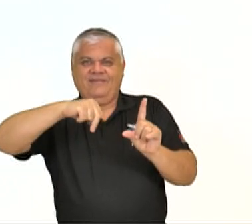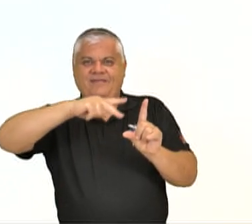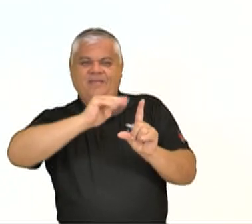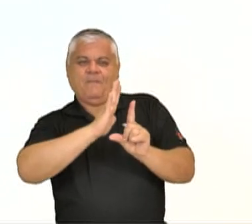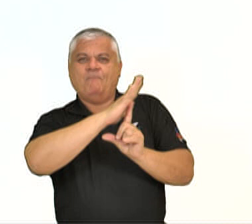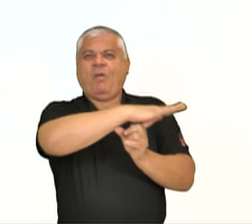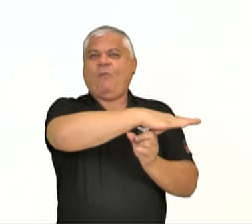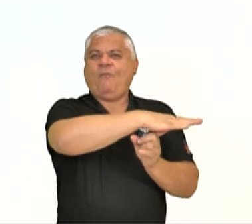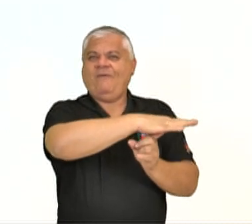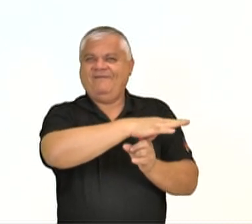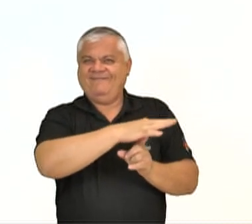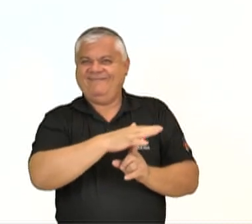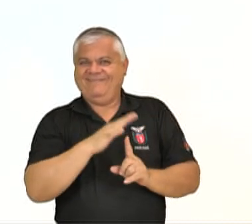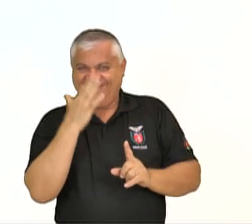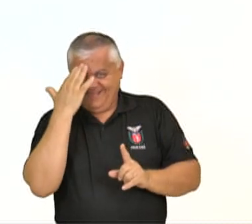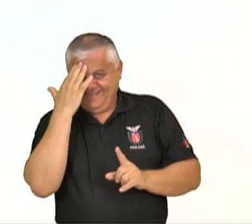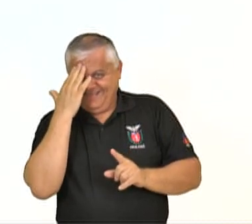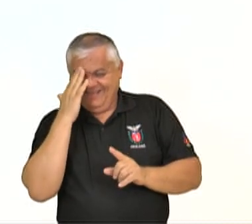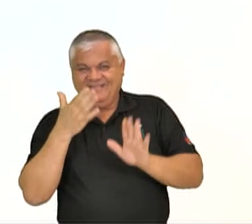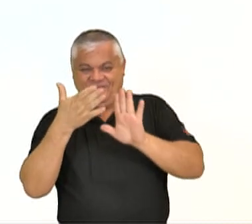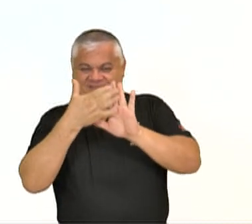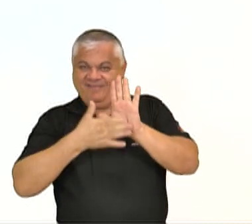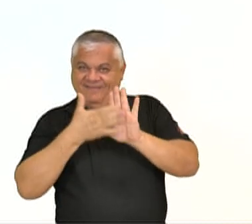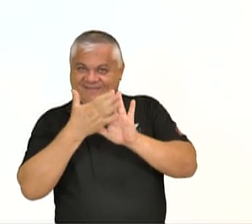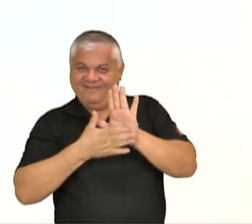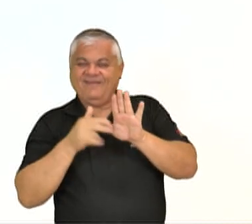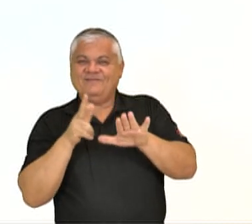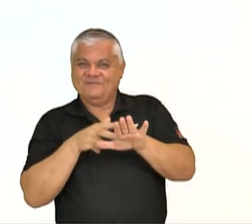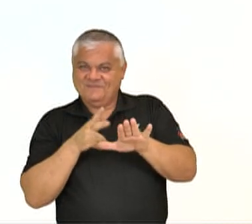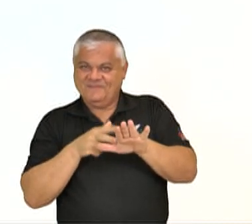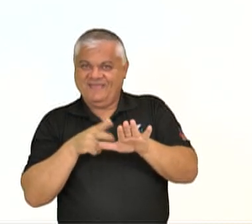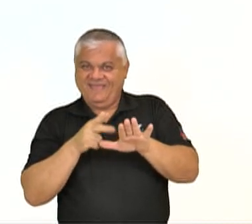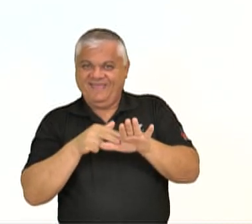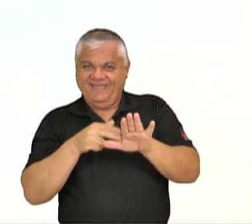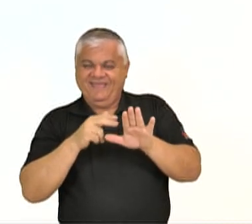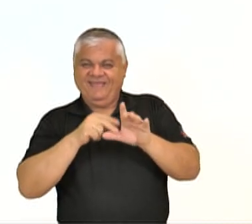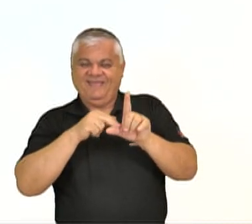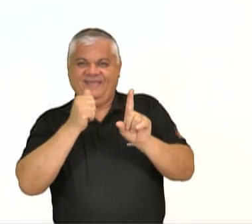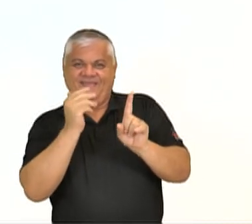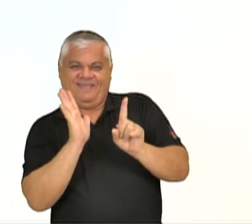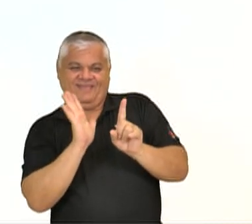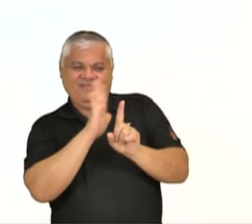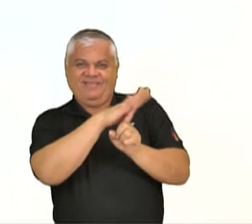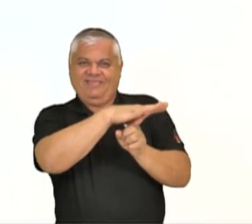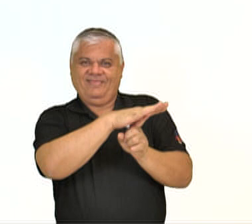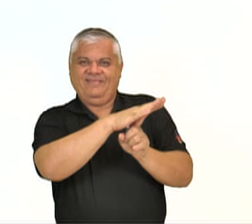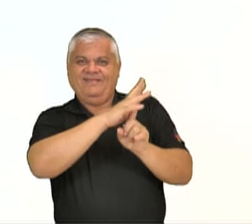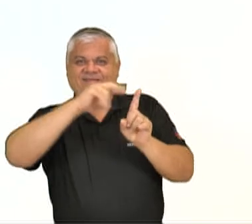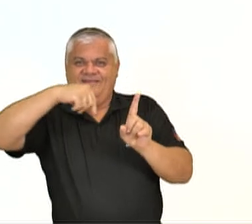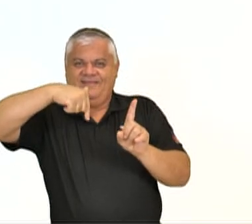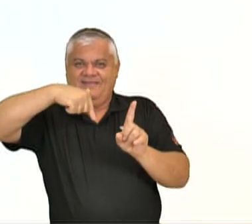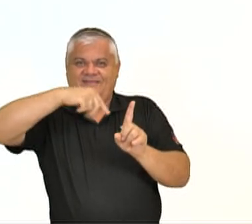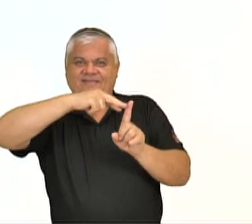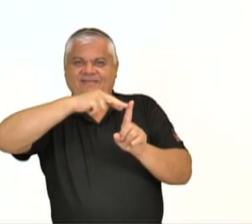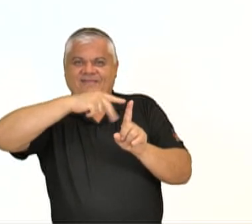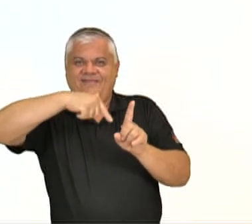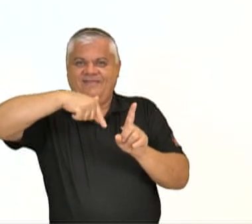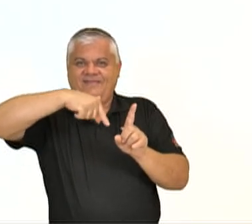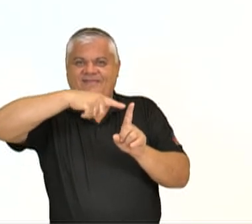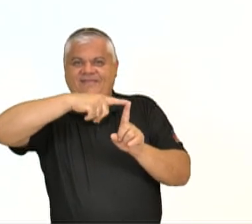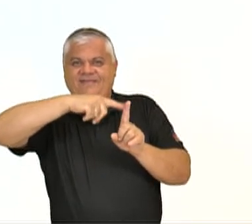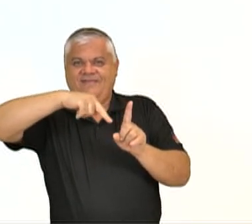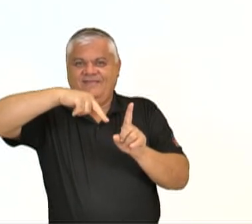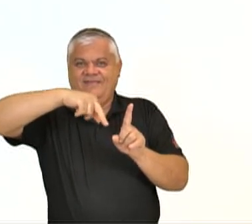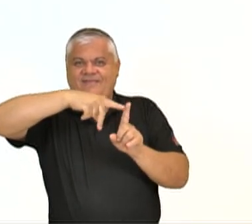se eu apoiasse a sola do meu pé no peito do adversário e empurrasse ele para trás, certo? Então, essa é